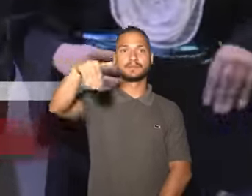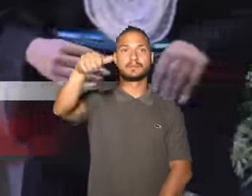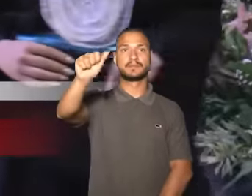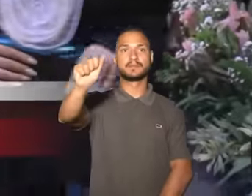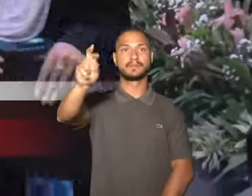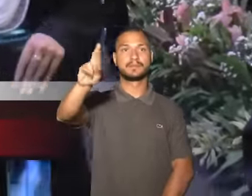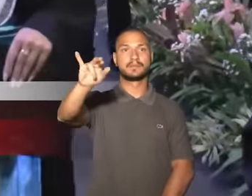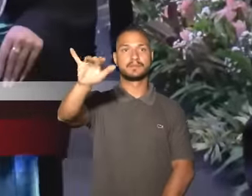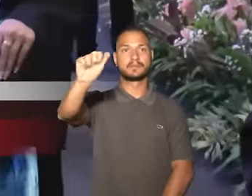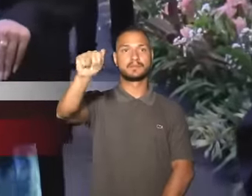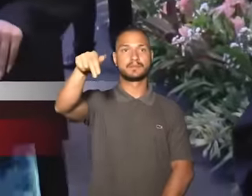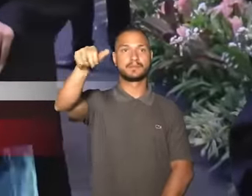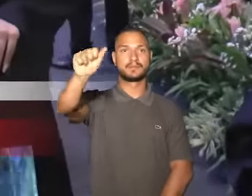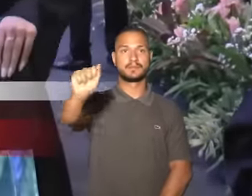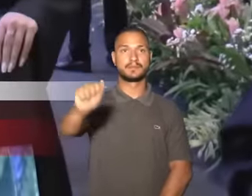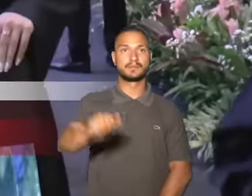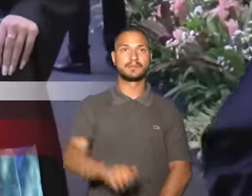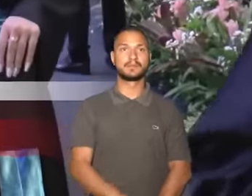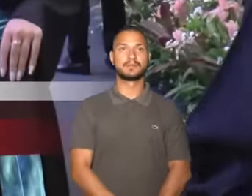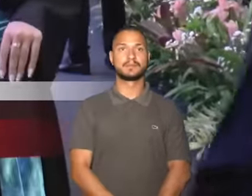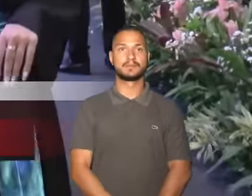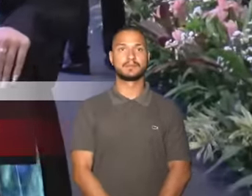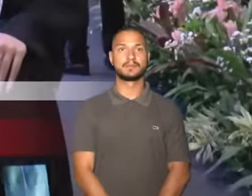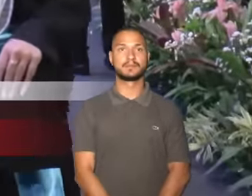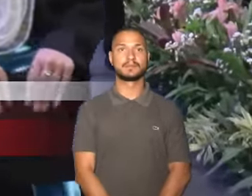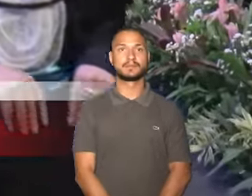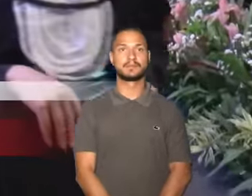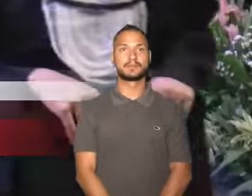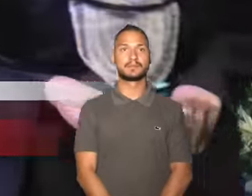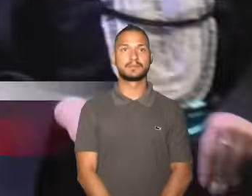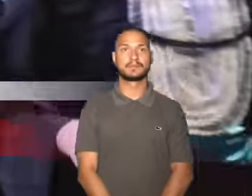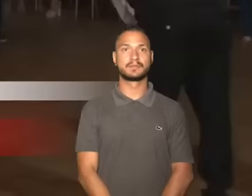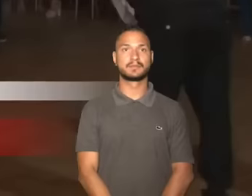Mariana Bastos Miranda.